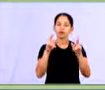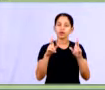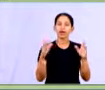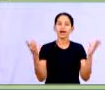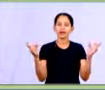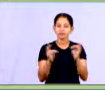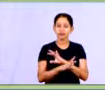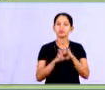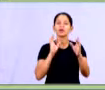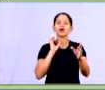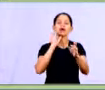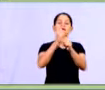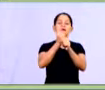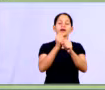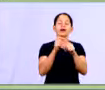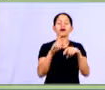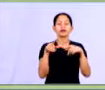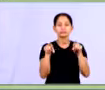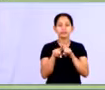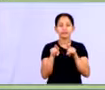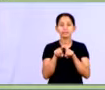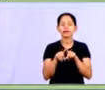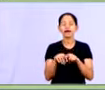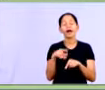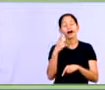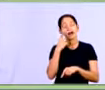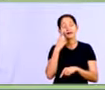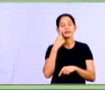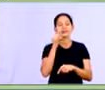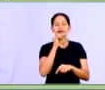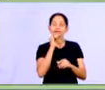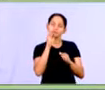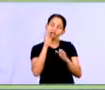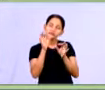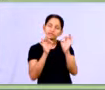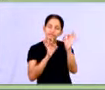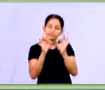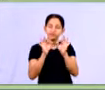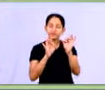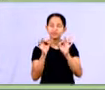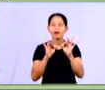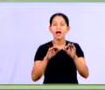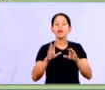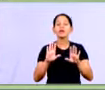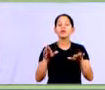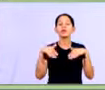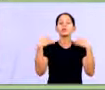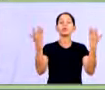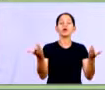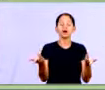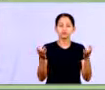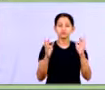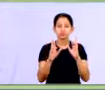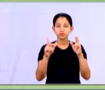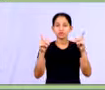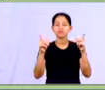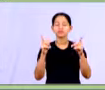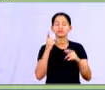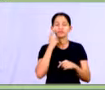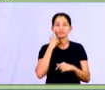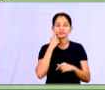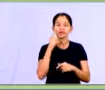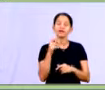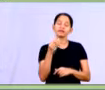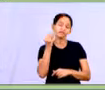0,45, que necessariamente é estratificada, e a variação, né, professora? Vamos até tirar a prova